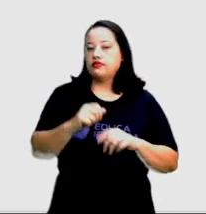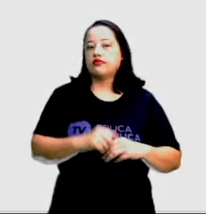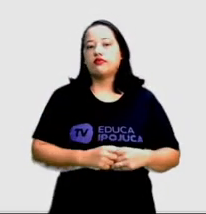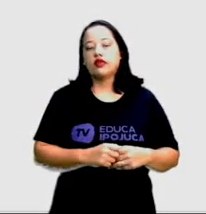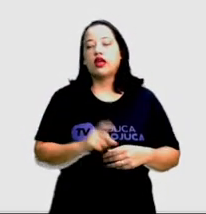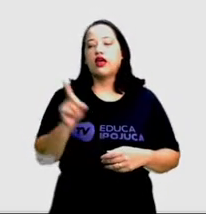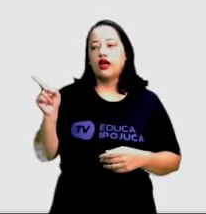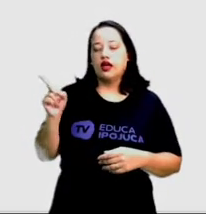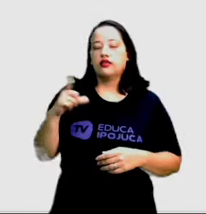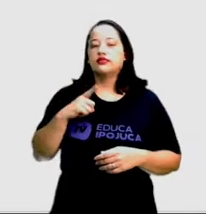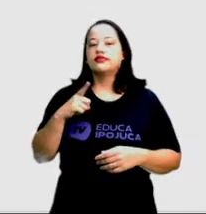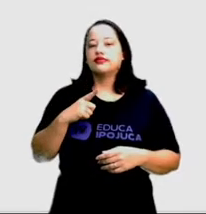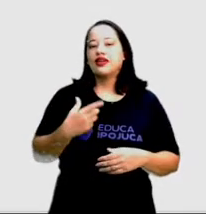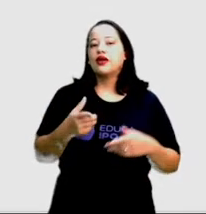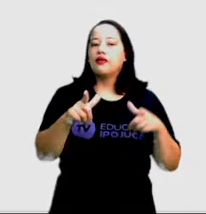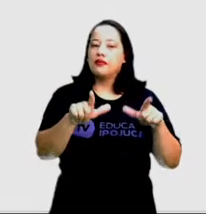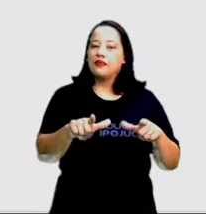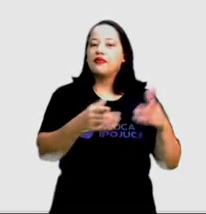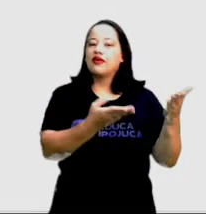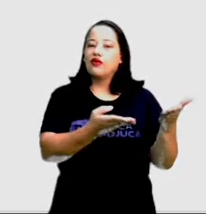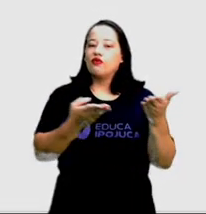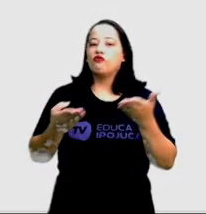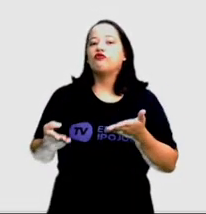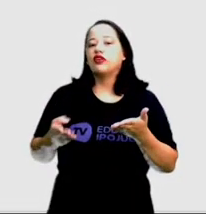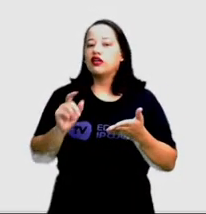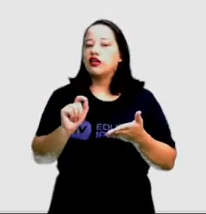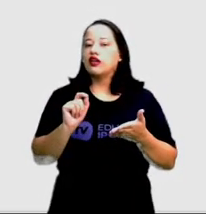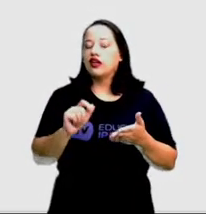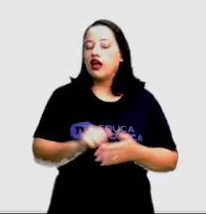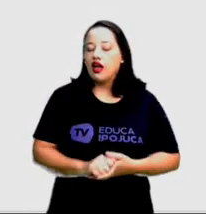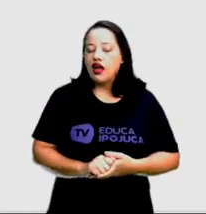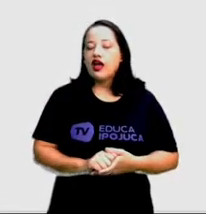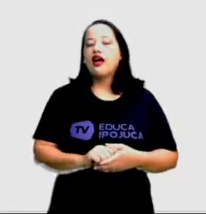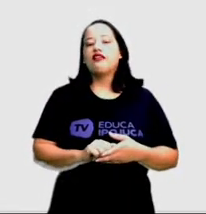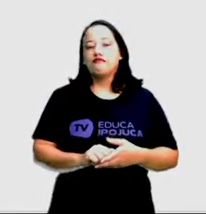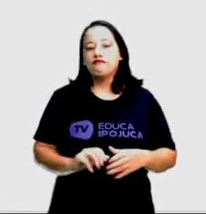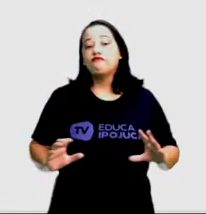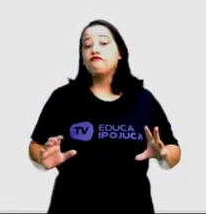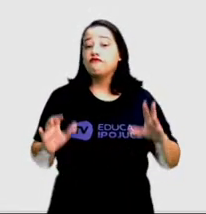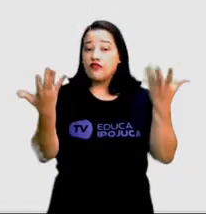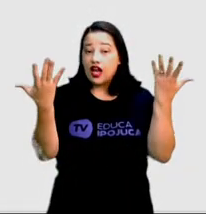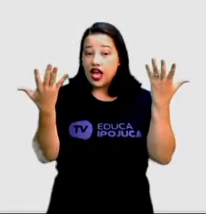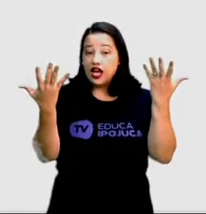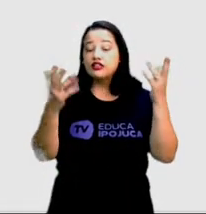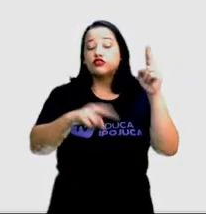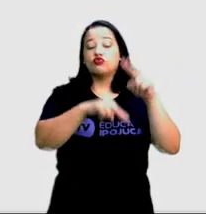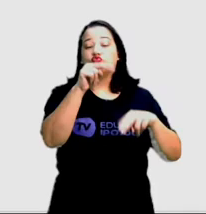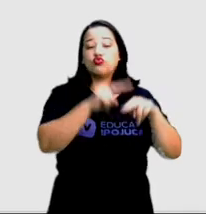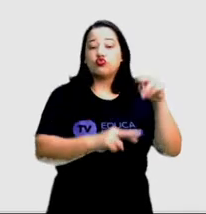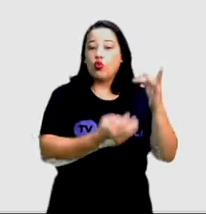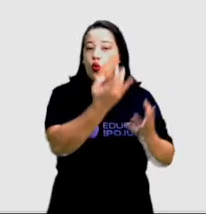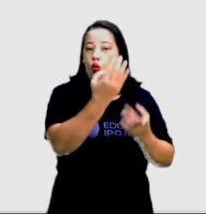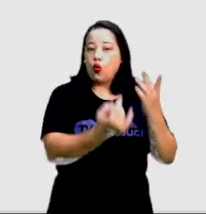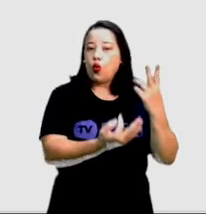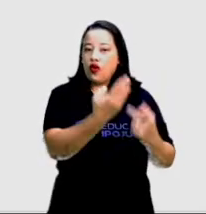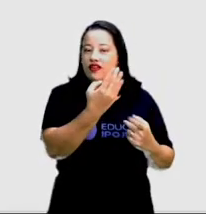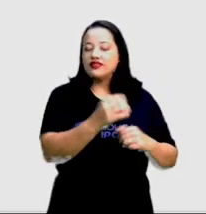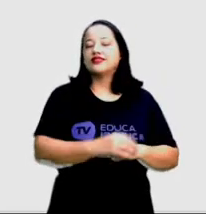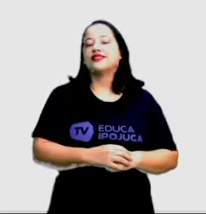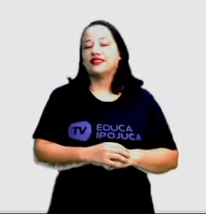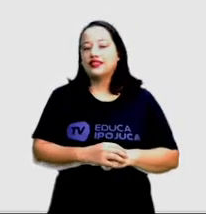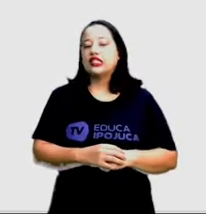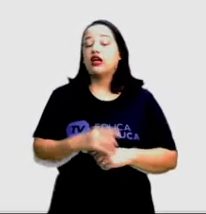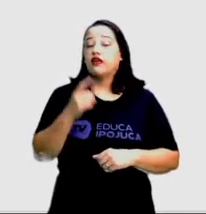esse convite, que é um convite para uma festa junina, crianças. Isso mesmo. Aqui,